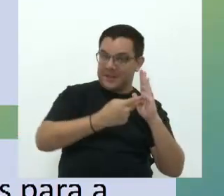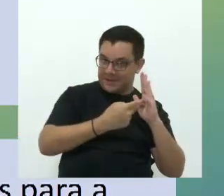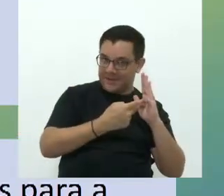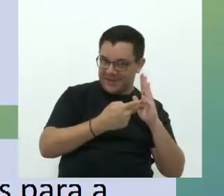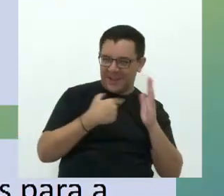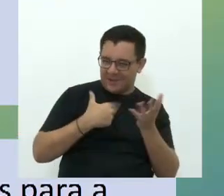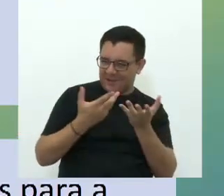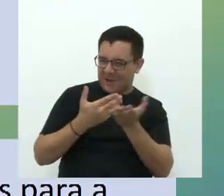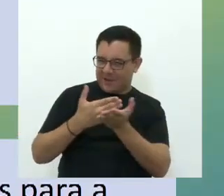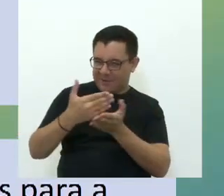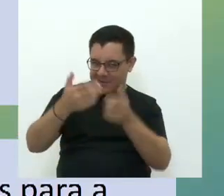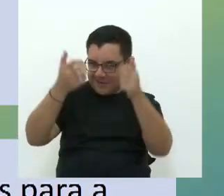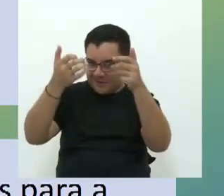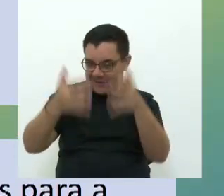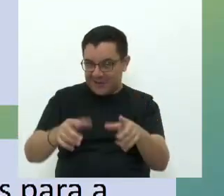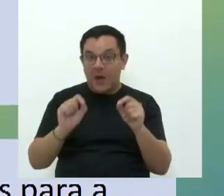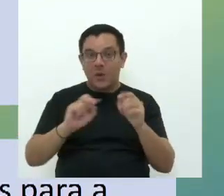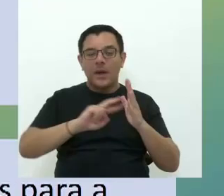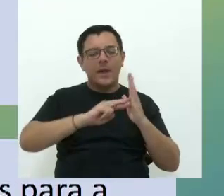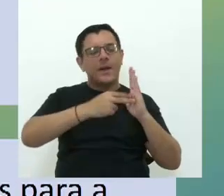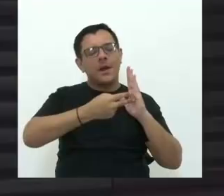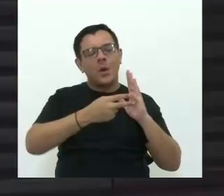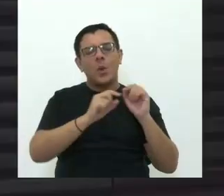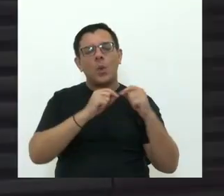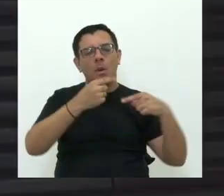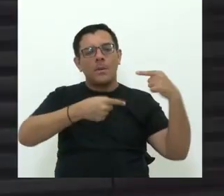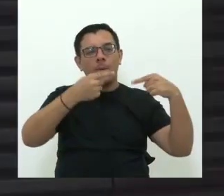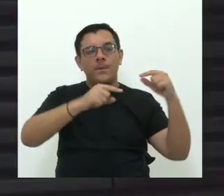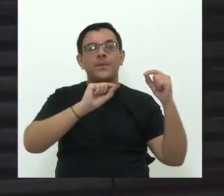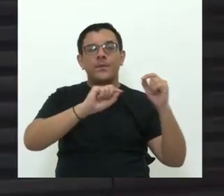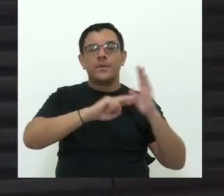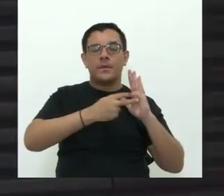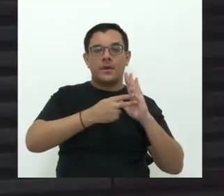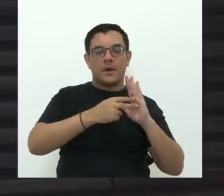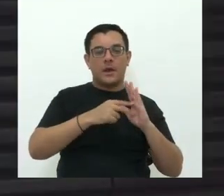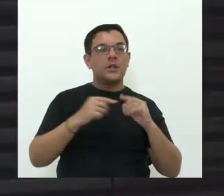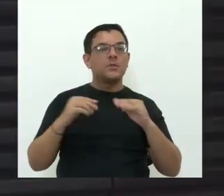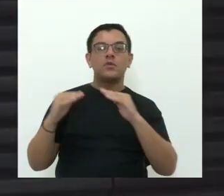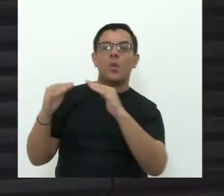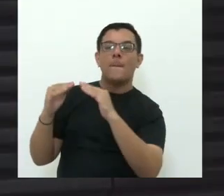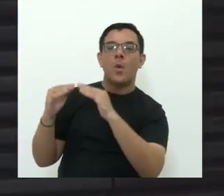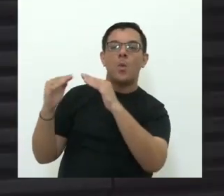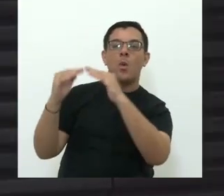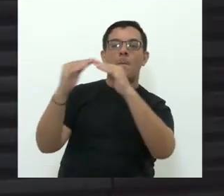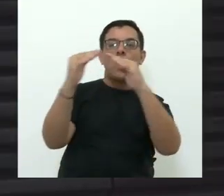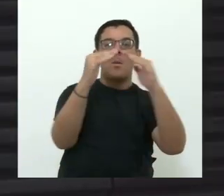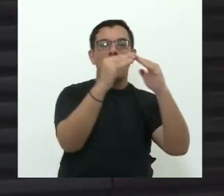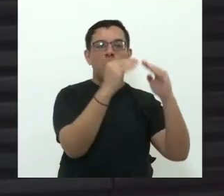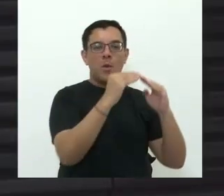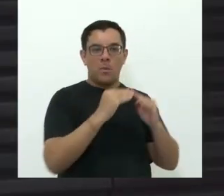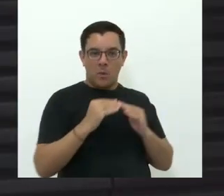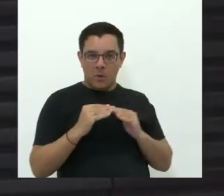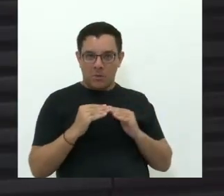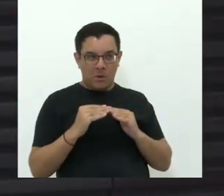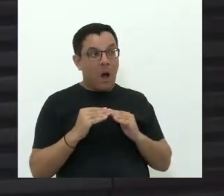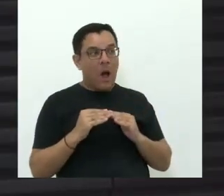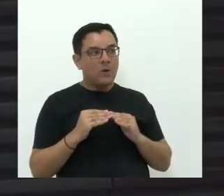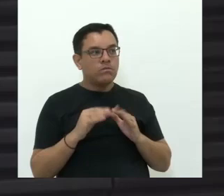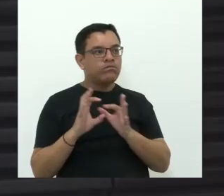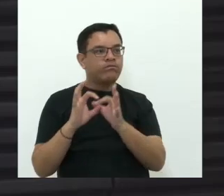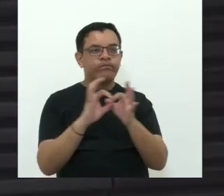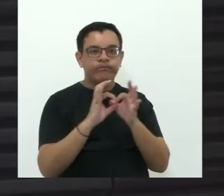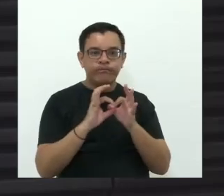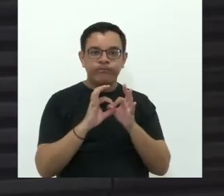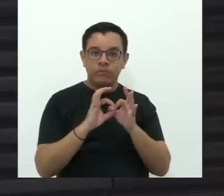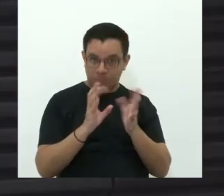começar a nossa fala o sentido de política é a construção de consensos não é o que estão nos fazendo